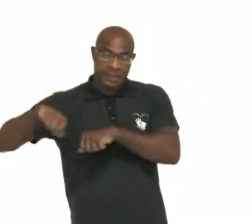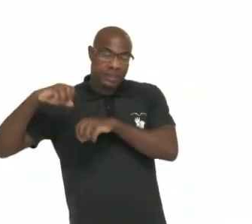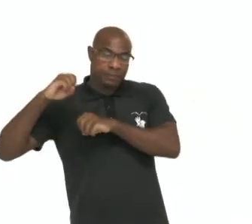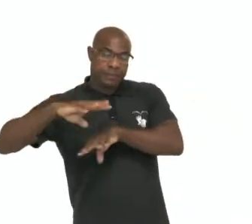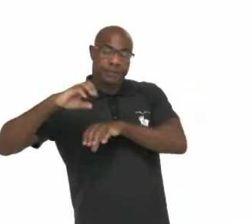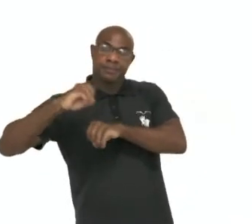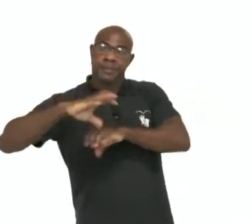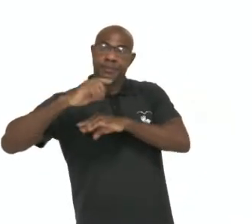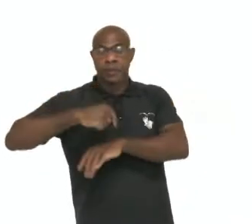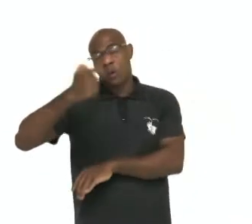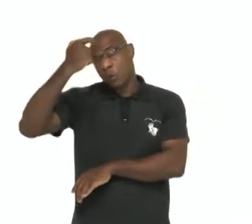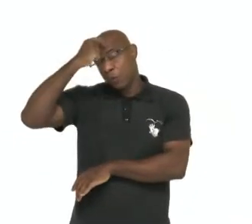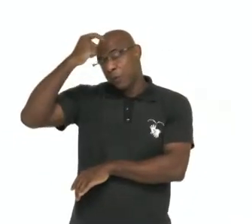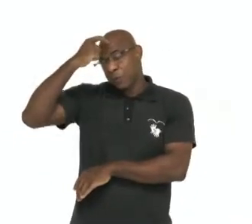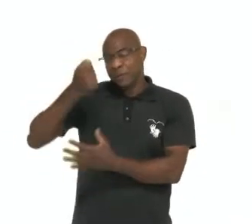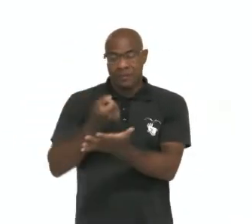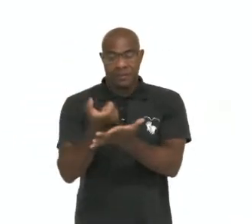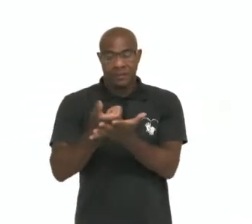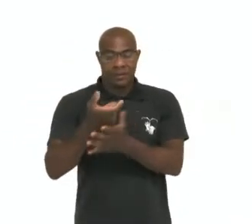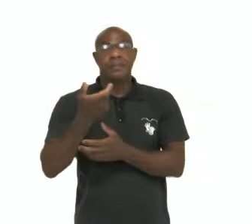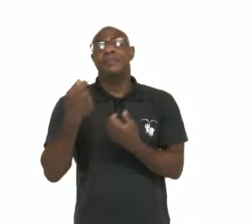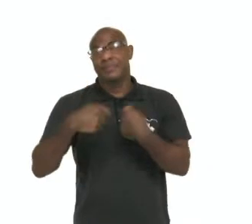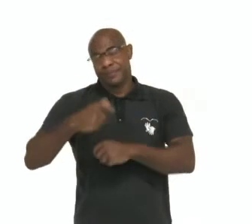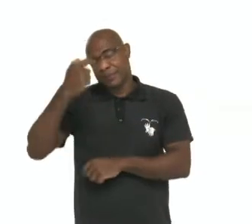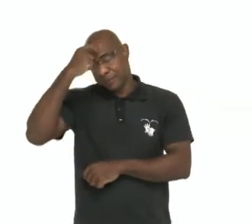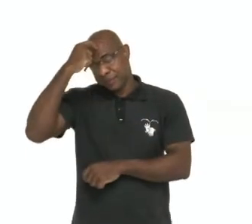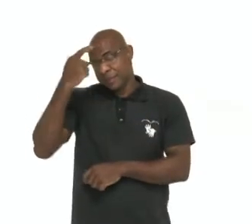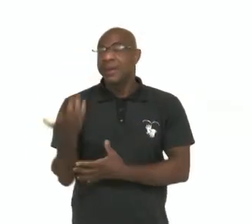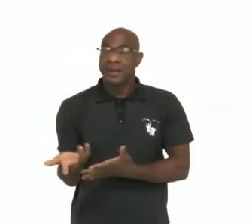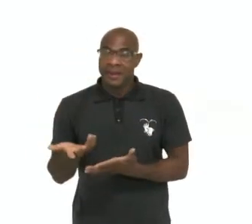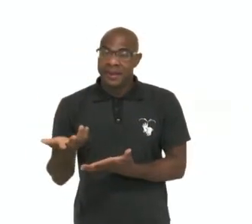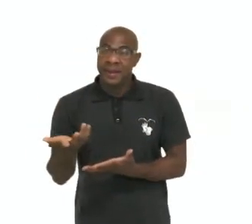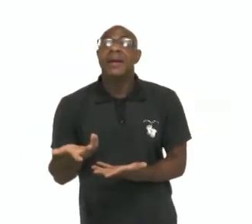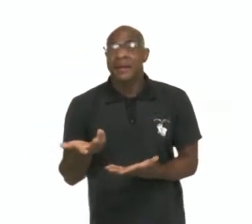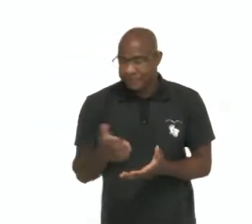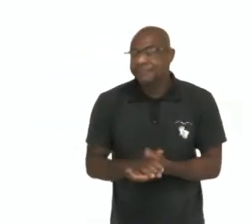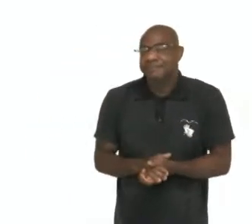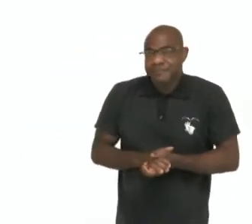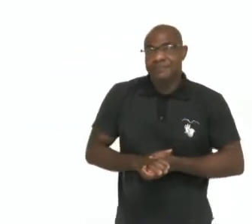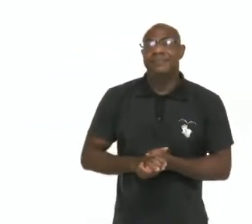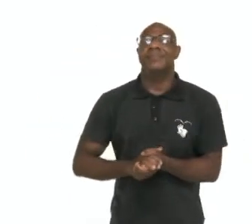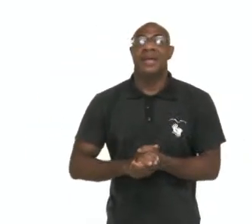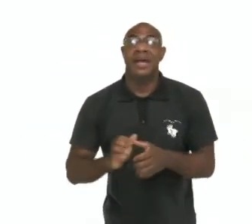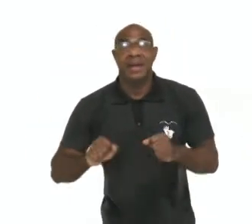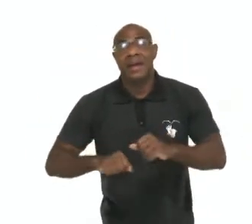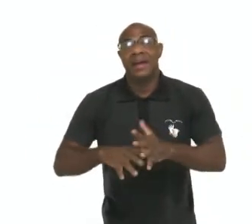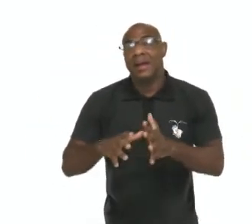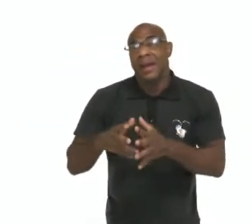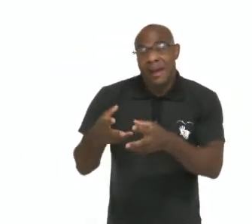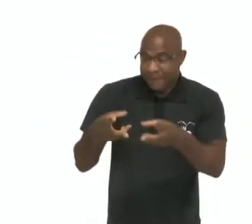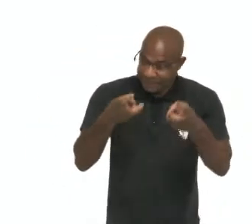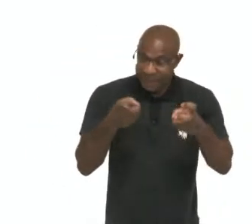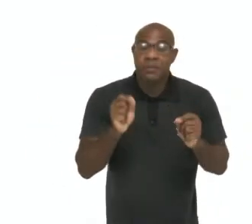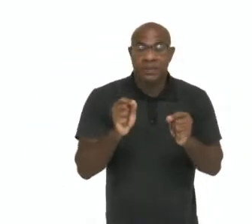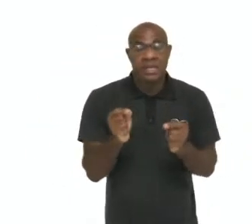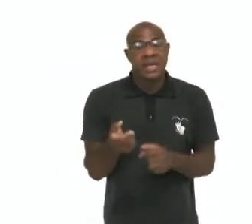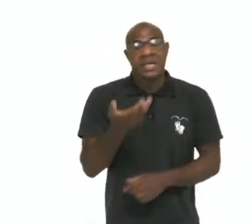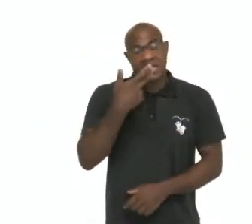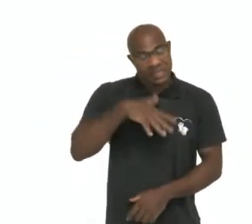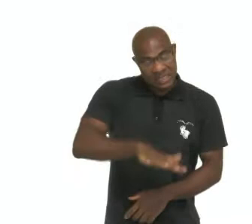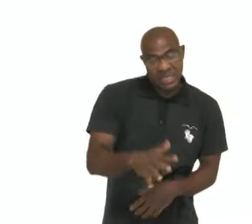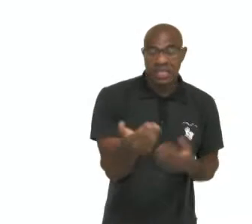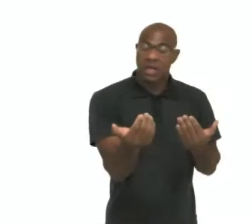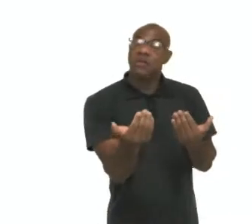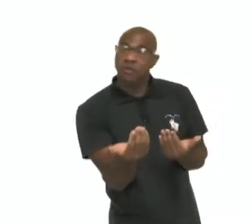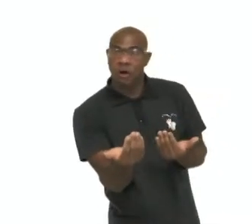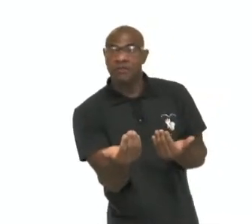consumo consciente. É evidente que crianças e mesmo os adolescentes mais jovens não têm o autocontrole